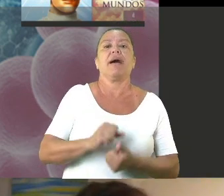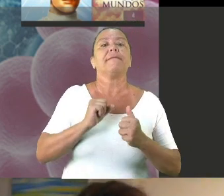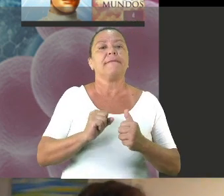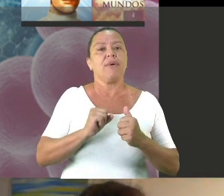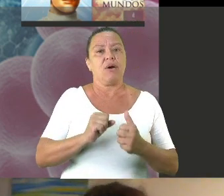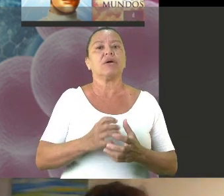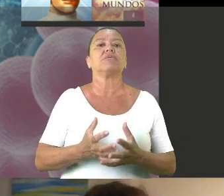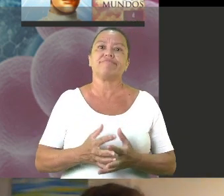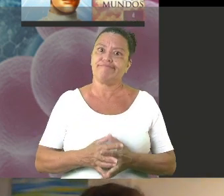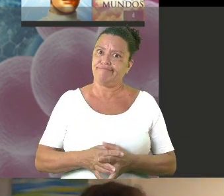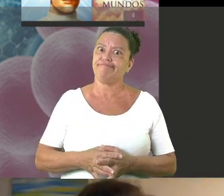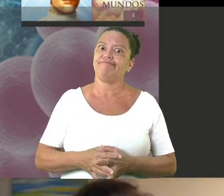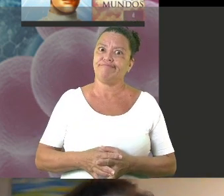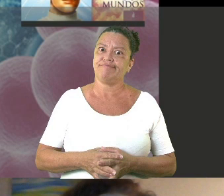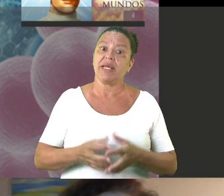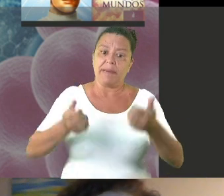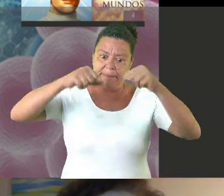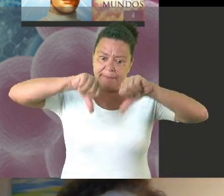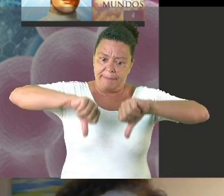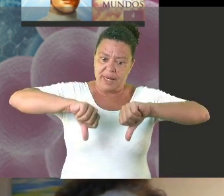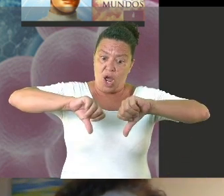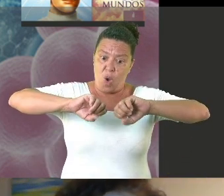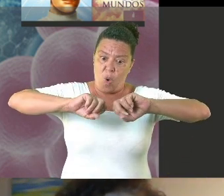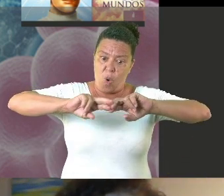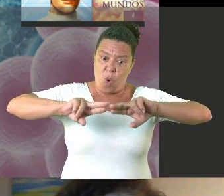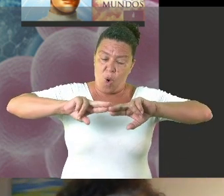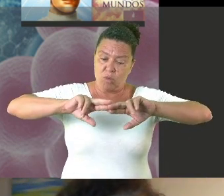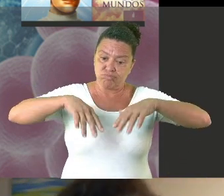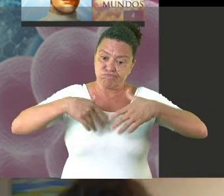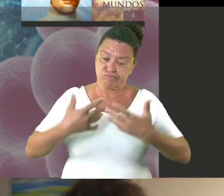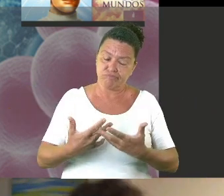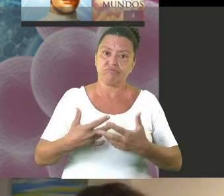vir sim a agravar ou atenuar,